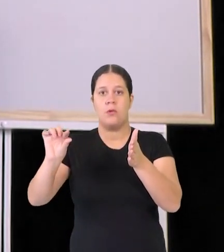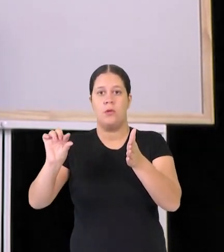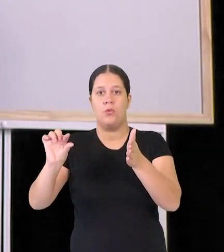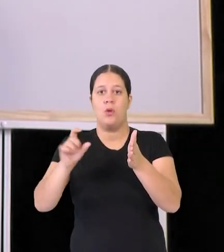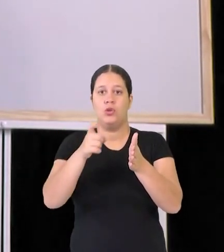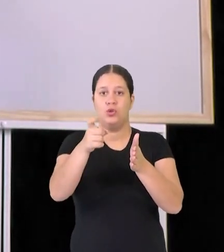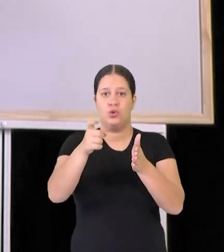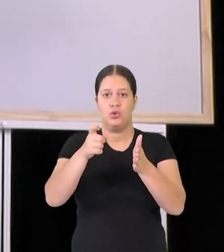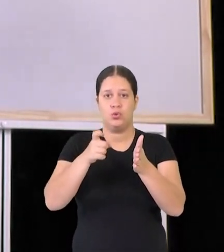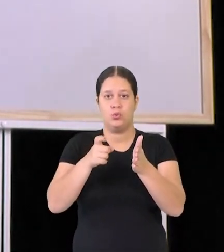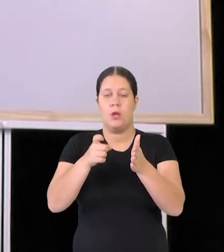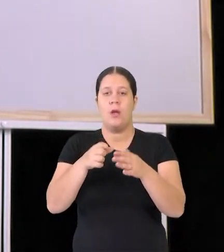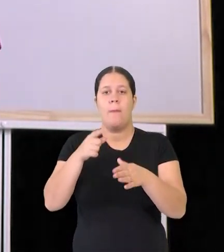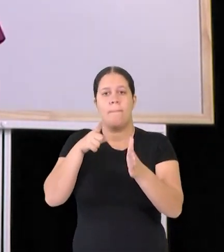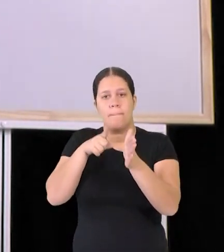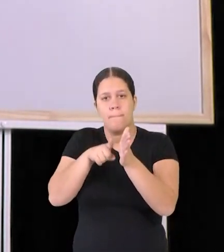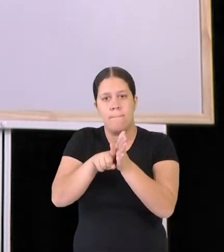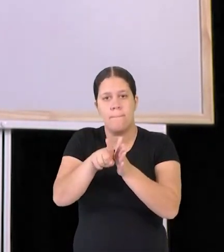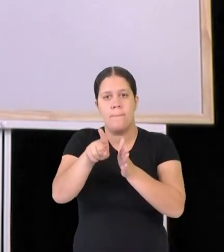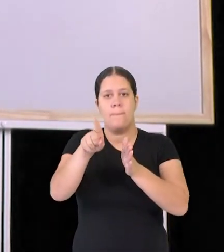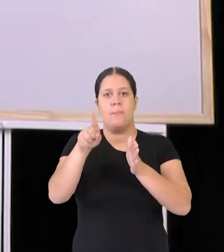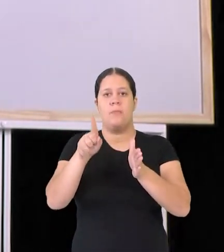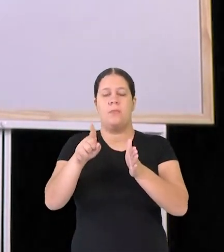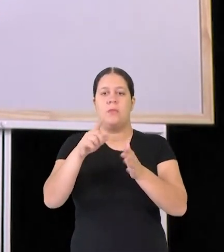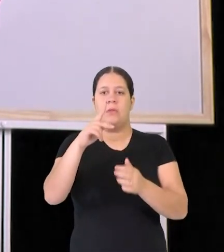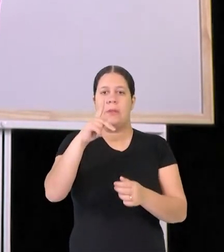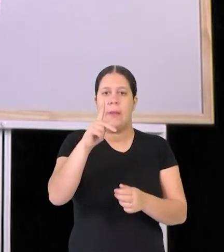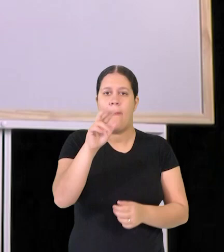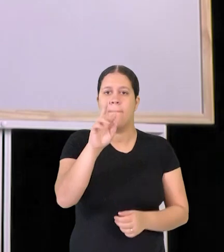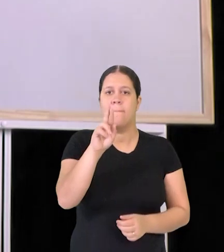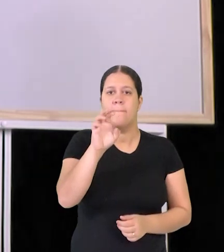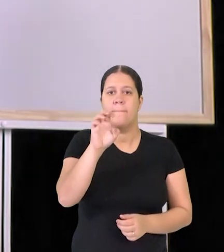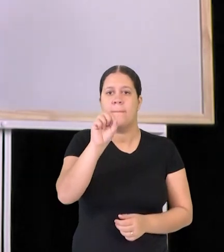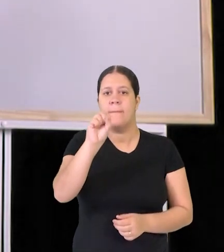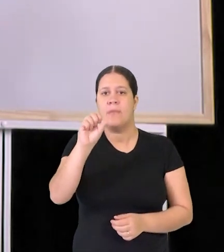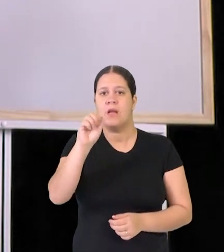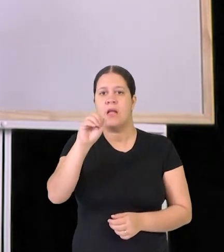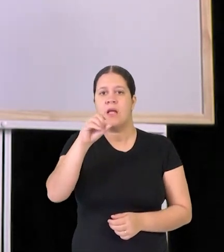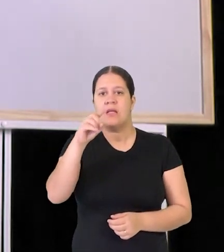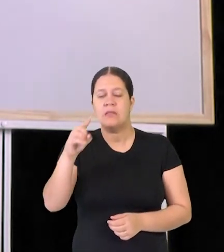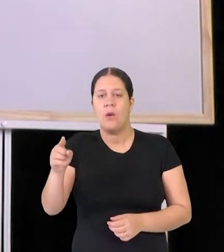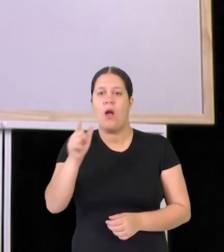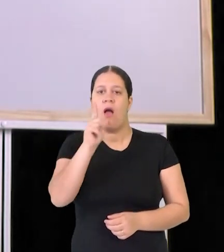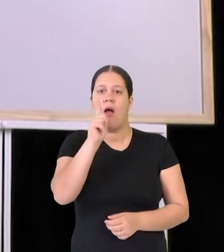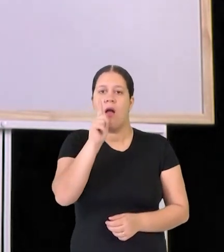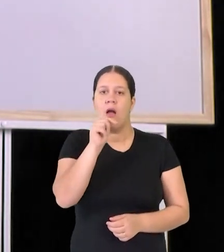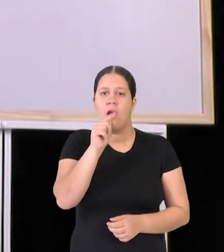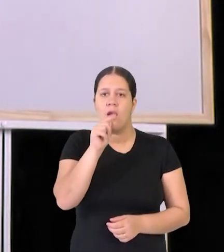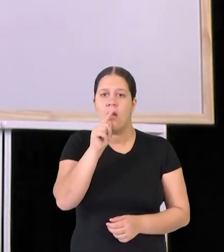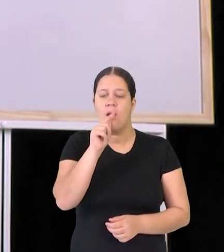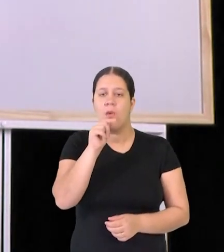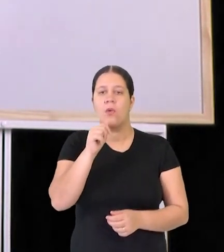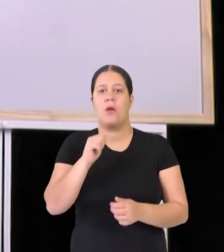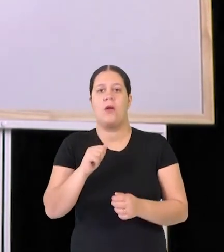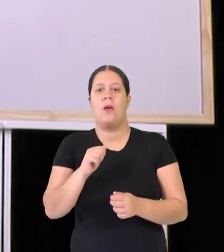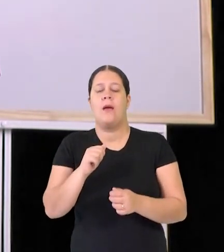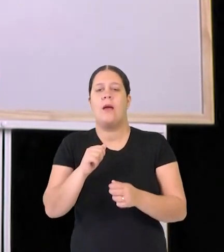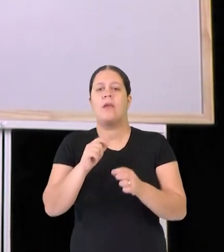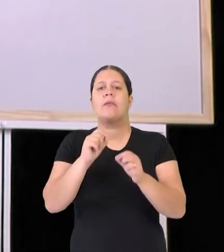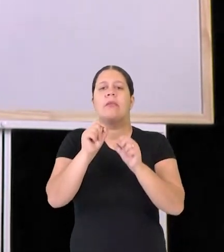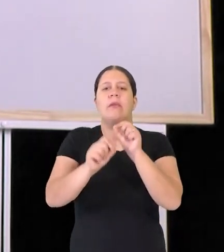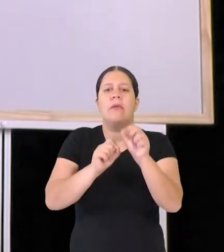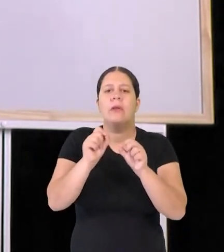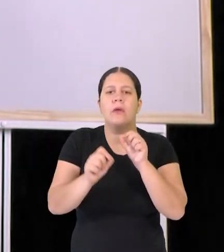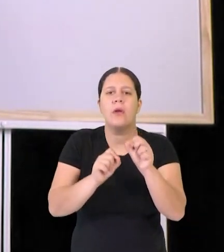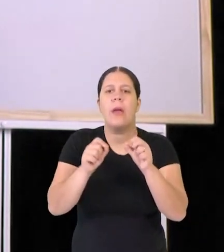X. Daí ele pergunta, a pressão exercida pela água na turbina depende de quê? Veja, quando a